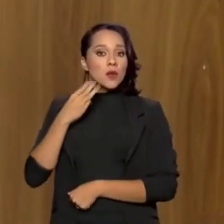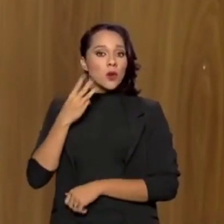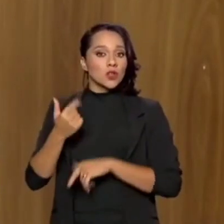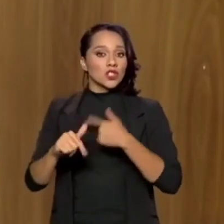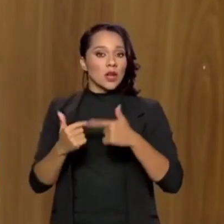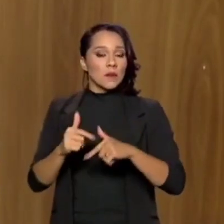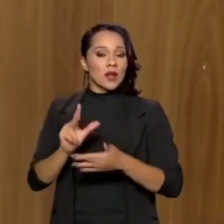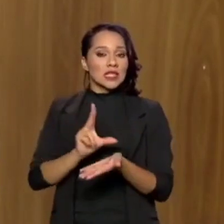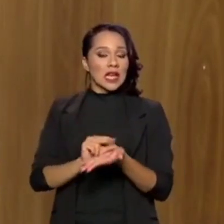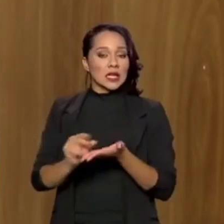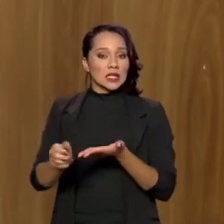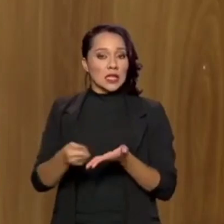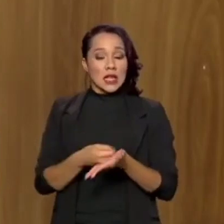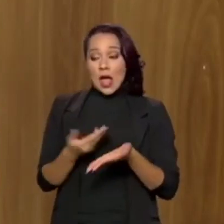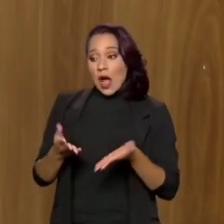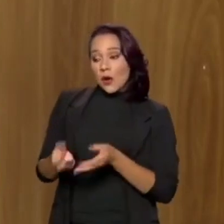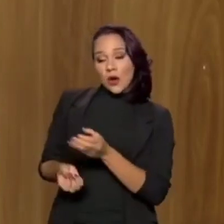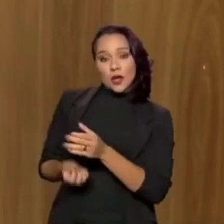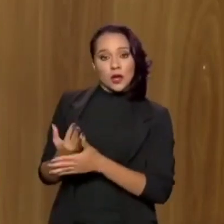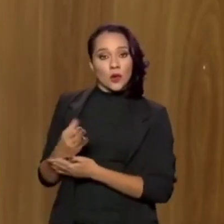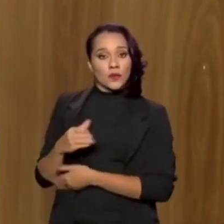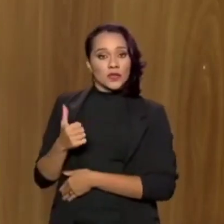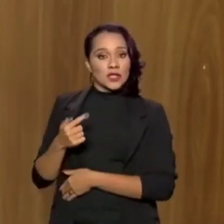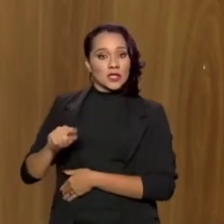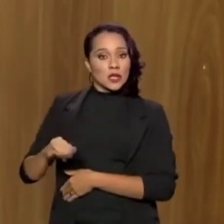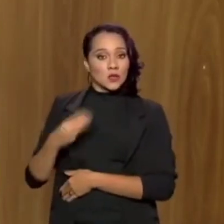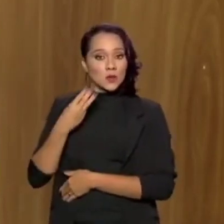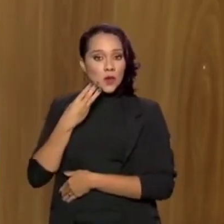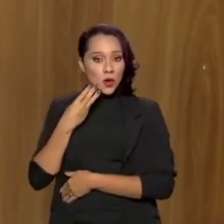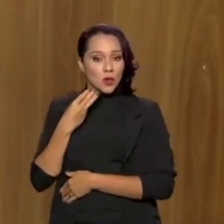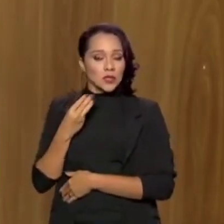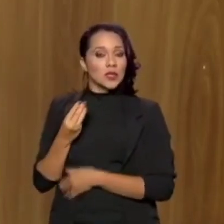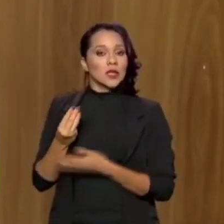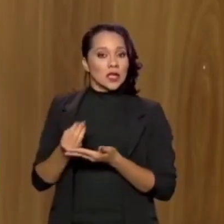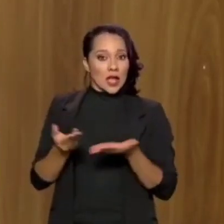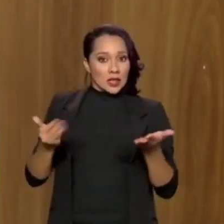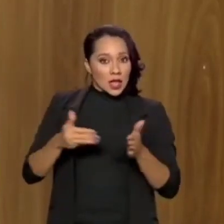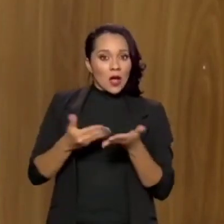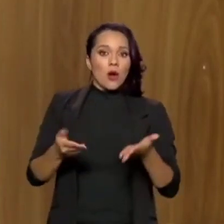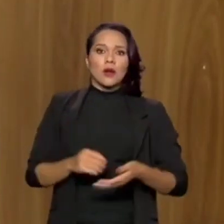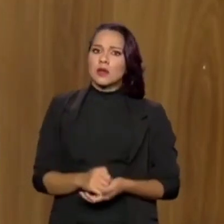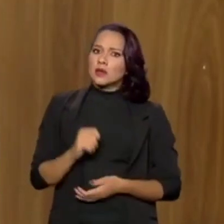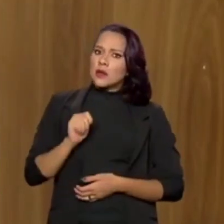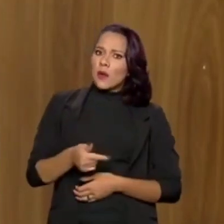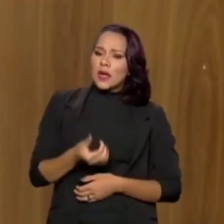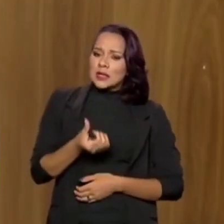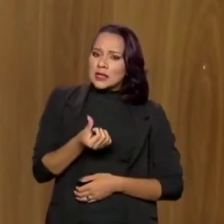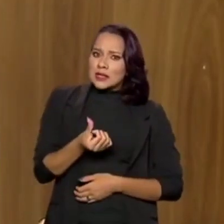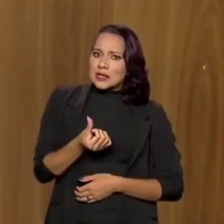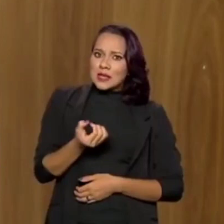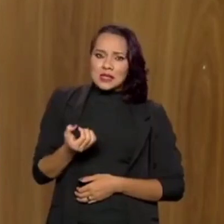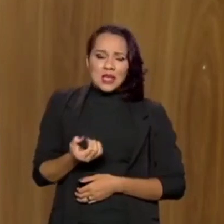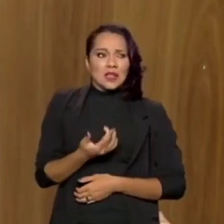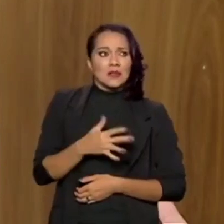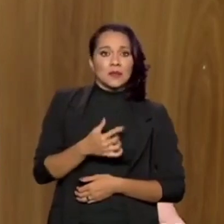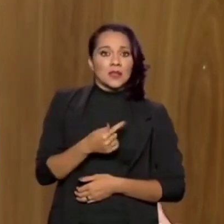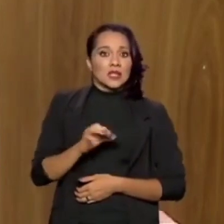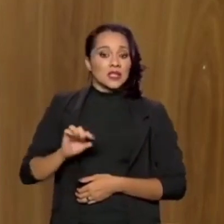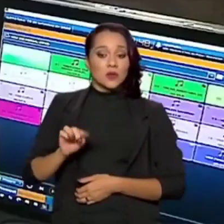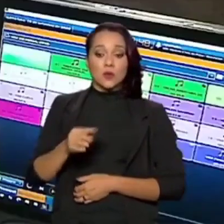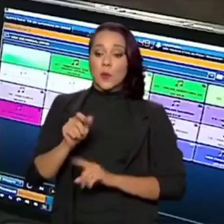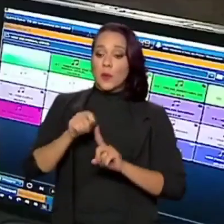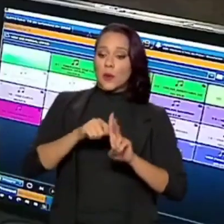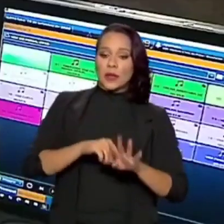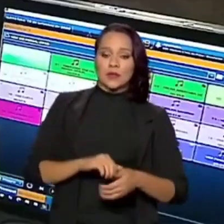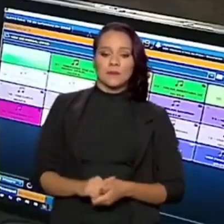formais e agora criamos 17 milhões desde o fundo do poço até agora. São quase 600, 700 mil empregos por mês. E,